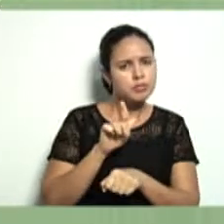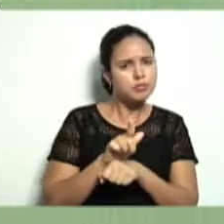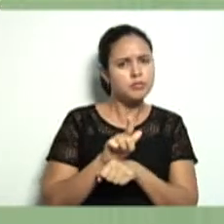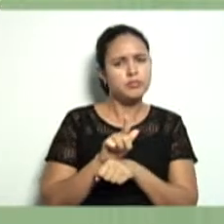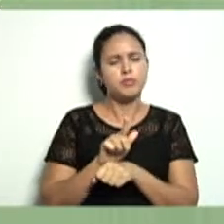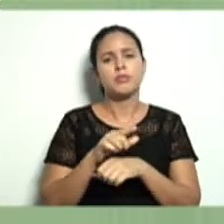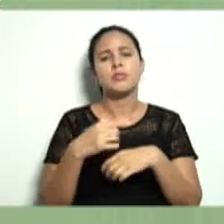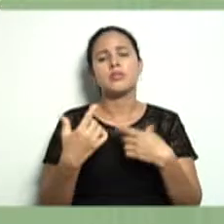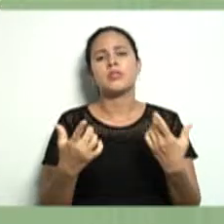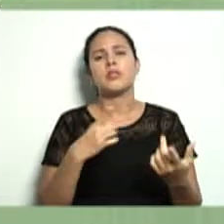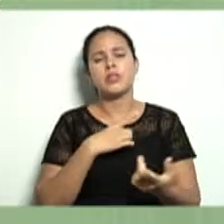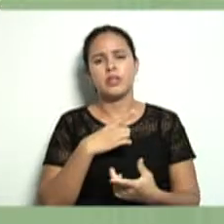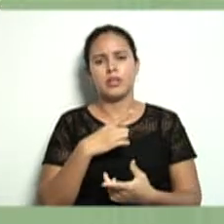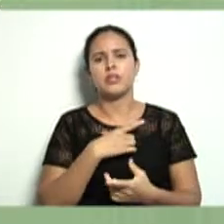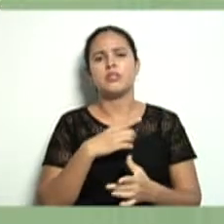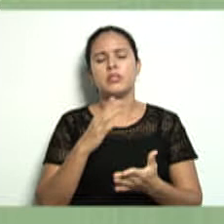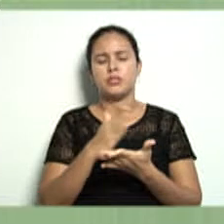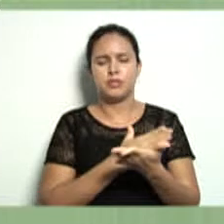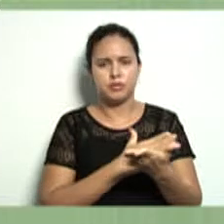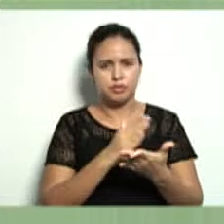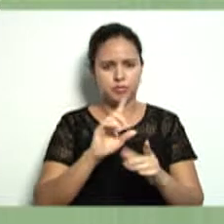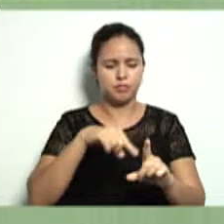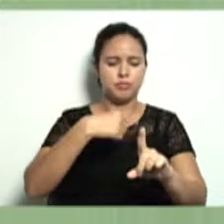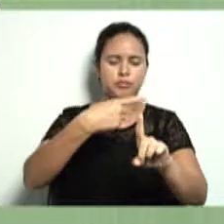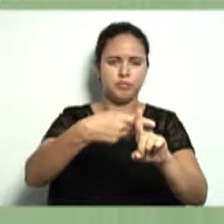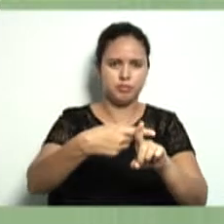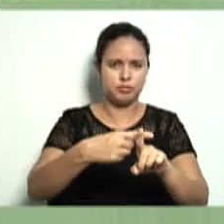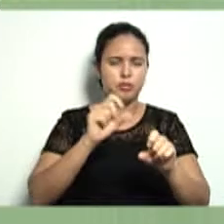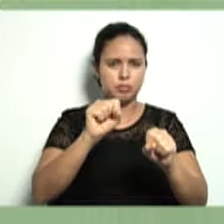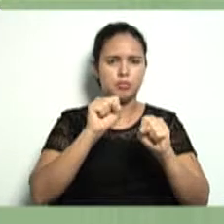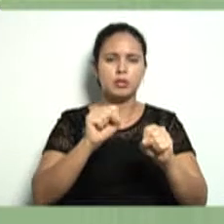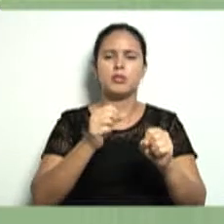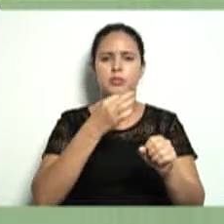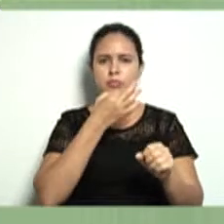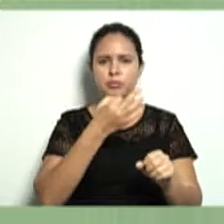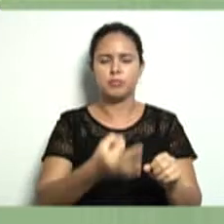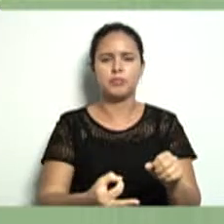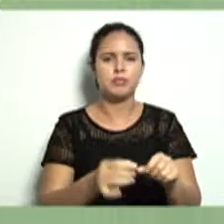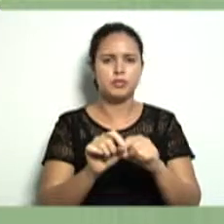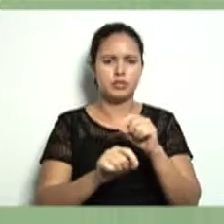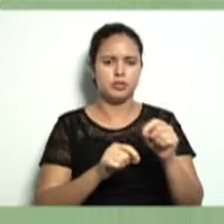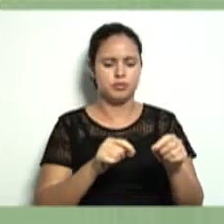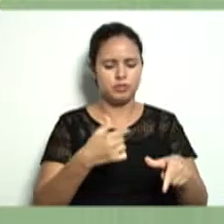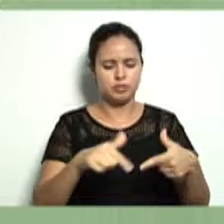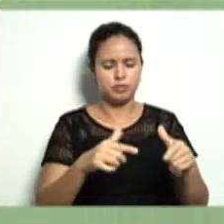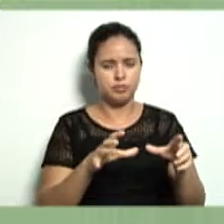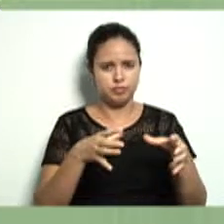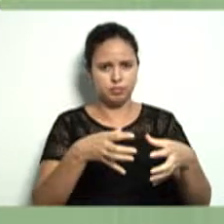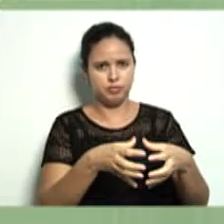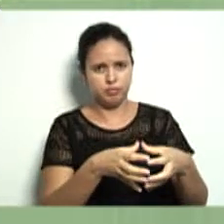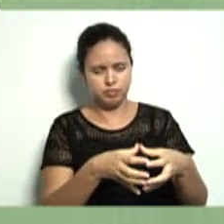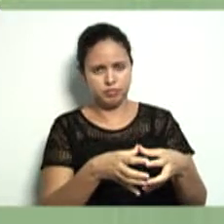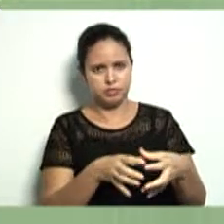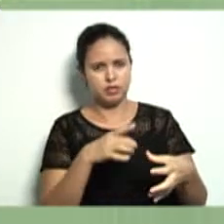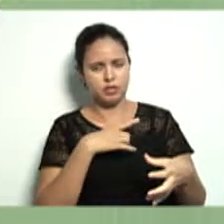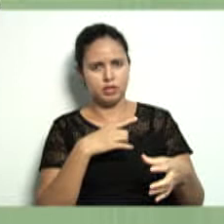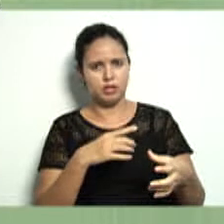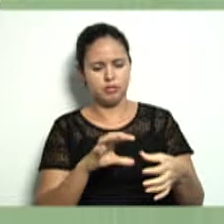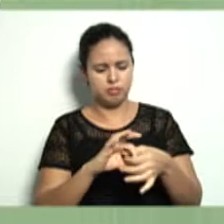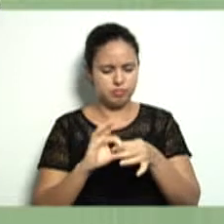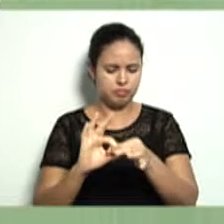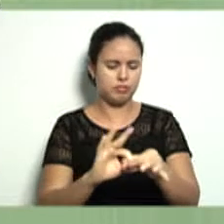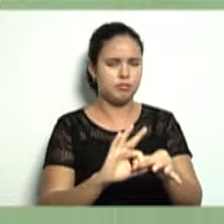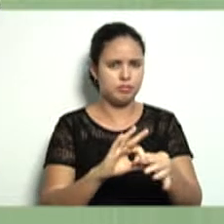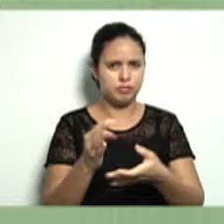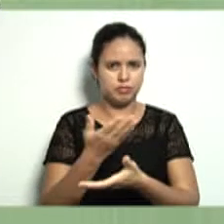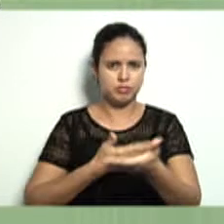algumas vantagens que podem ser citadas quando se trabalha em equipe. E aí nós temos uma relação de